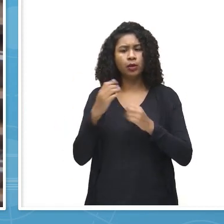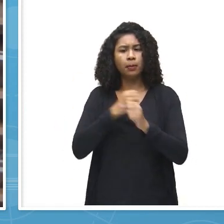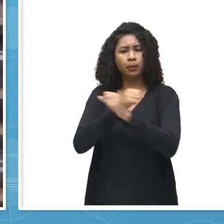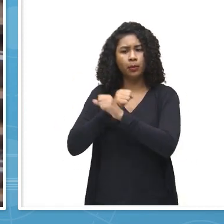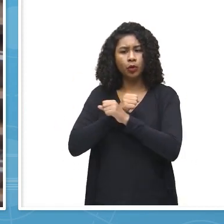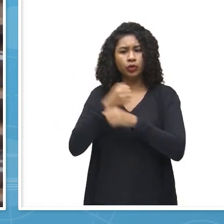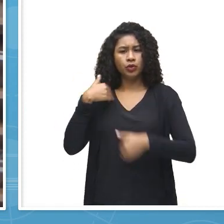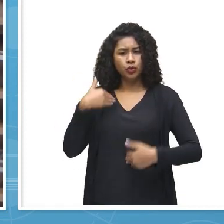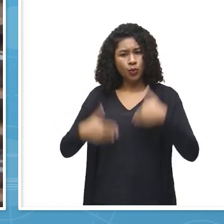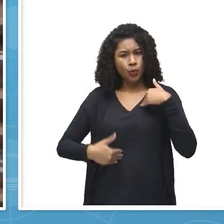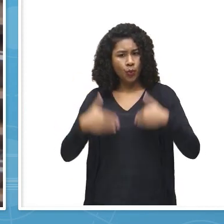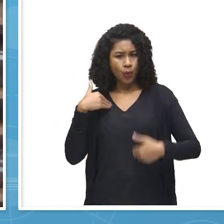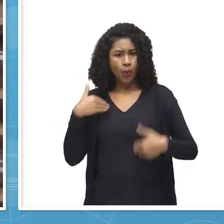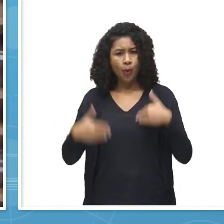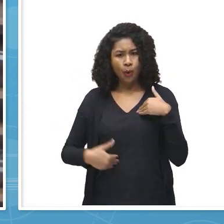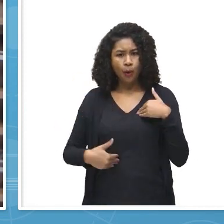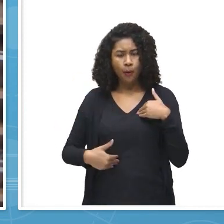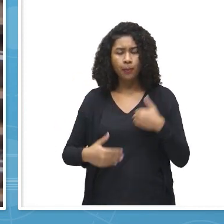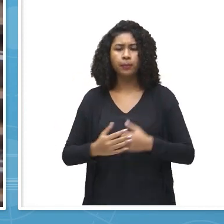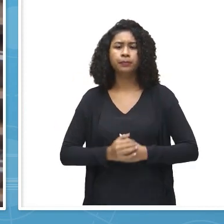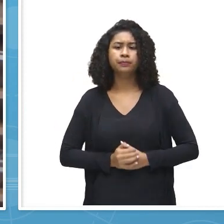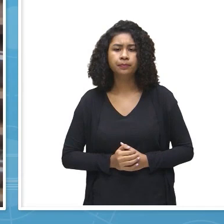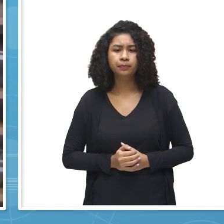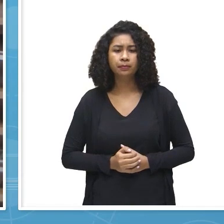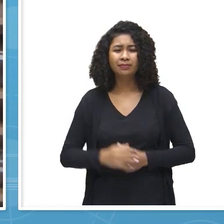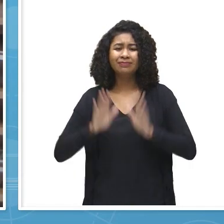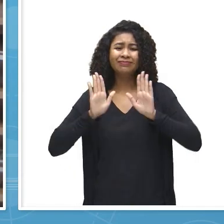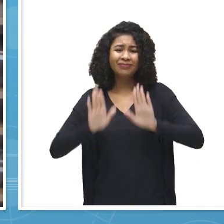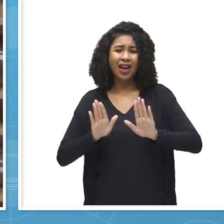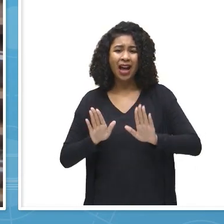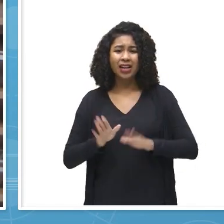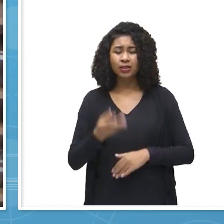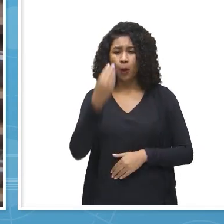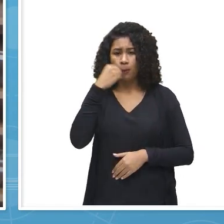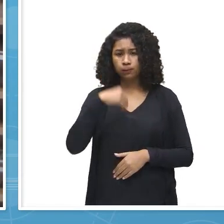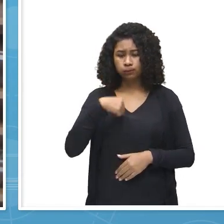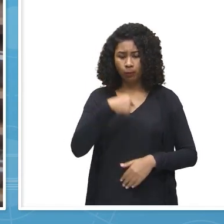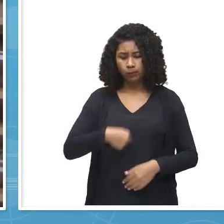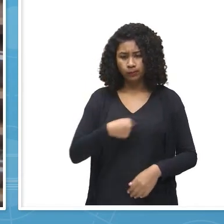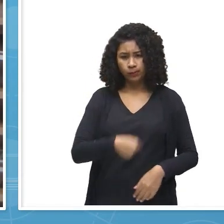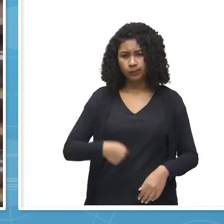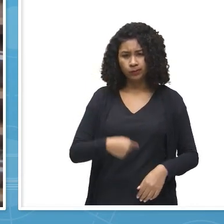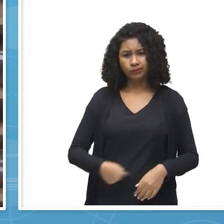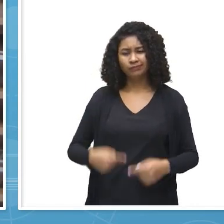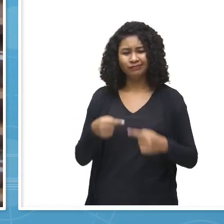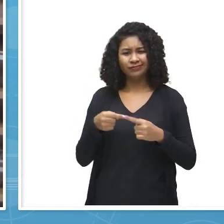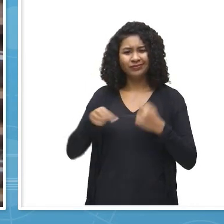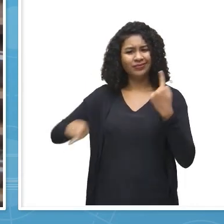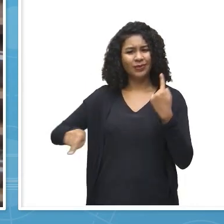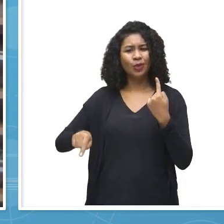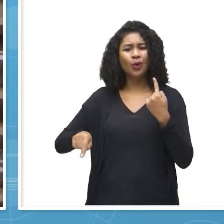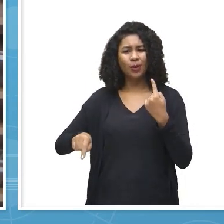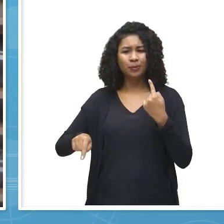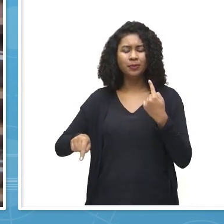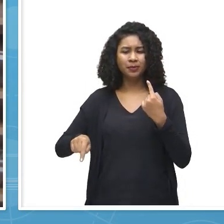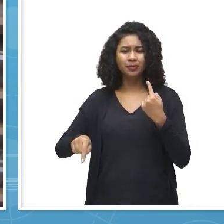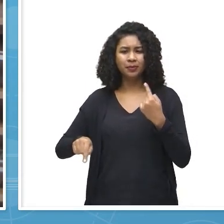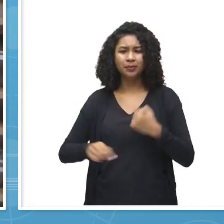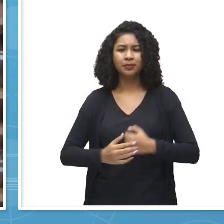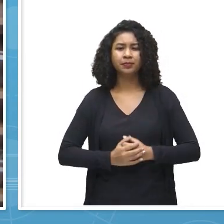corpo, ajudando ali os tecidos associados, mas a digestão não é uma função do tecido conjuntivo, tá